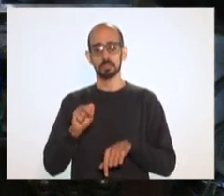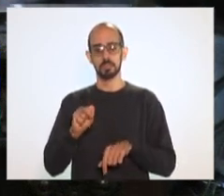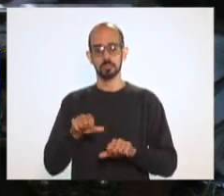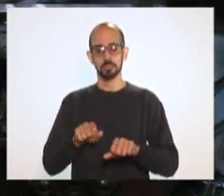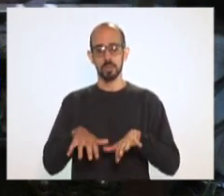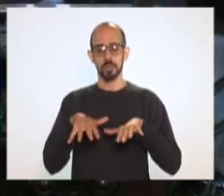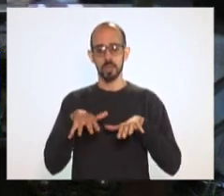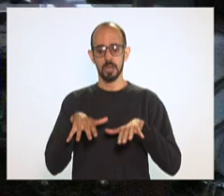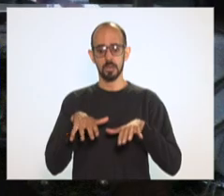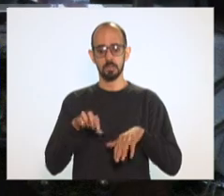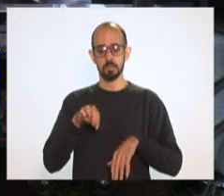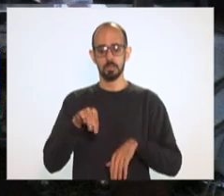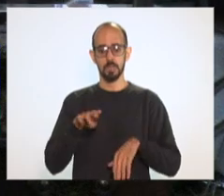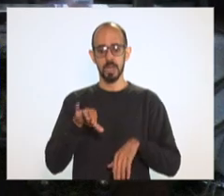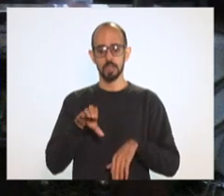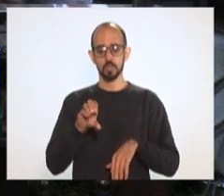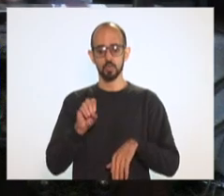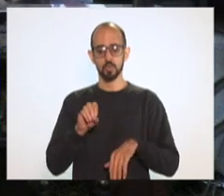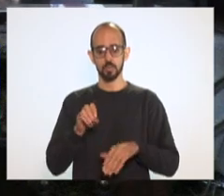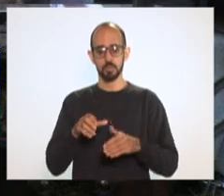Justiça, deputado Márcio Pacheco.